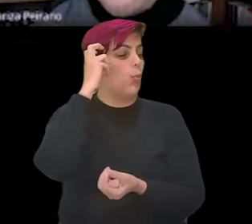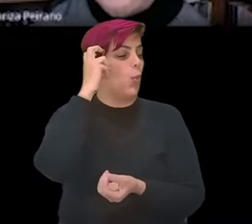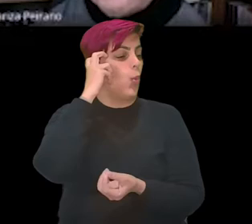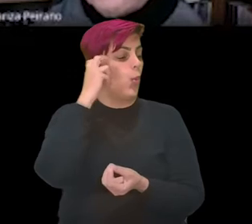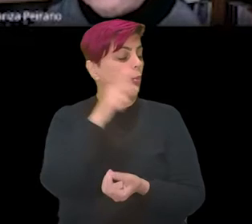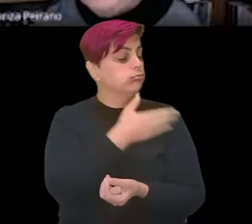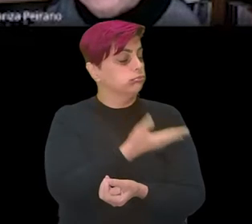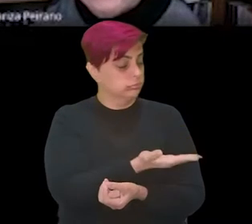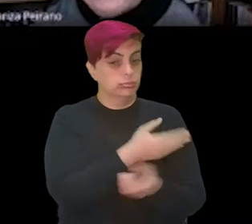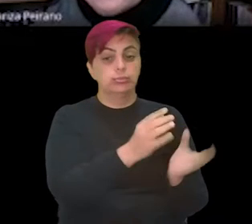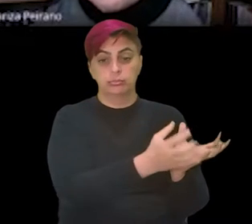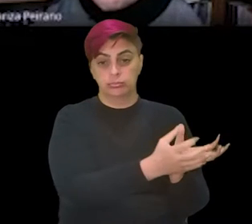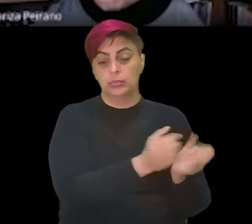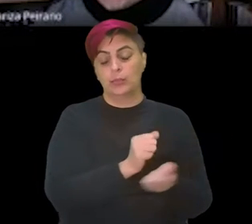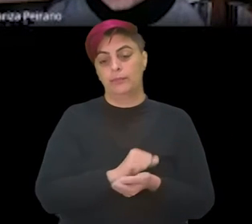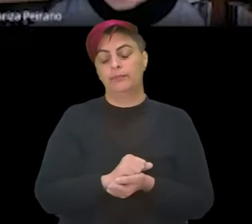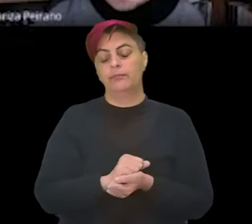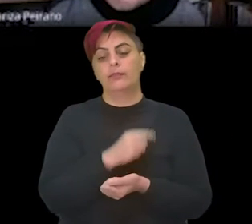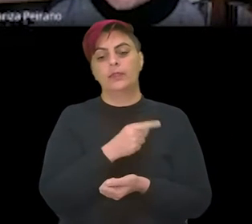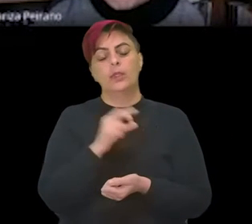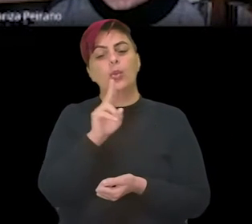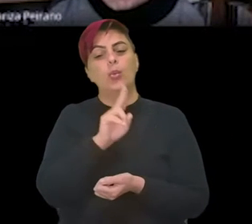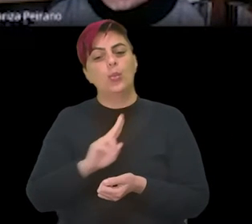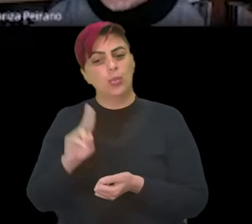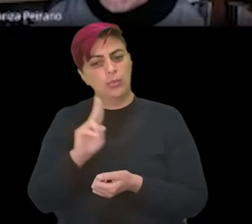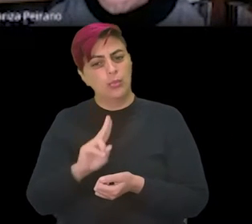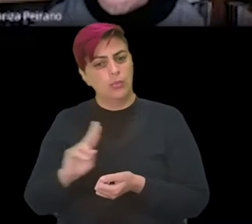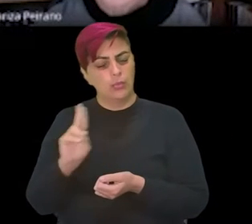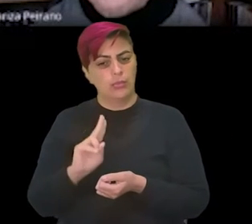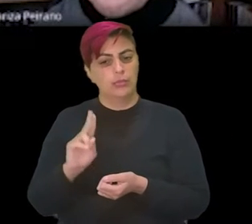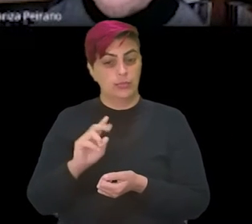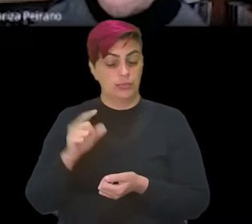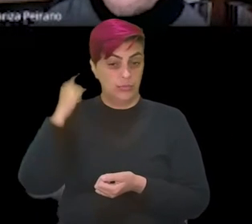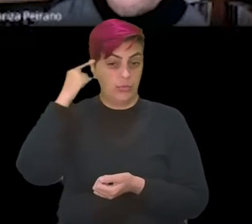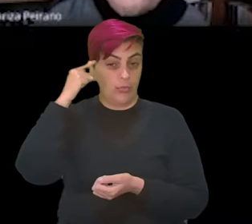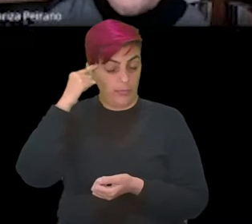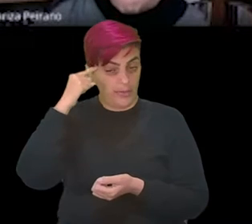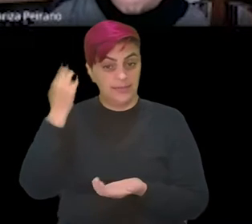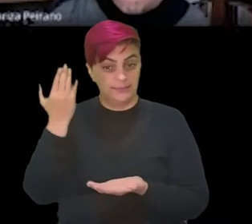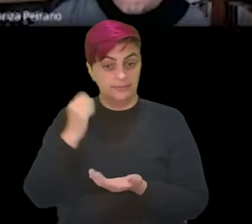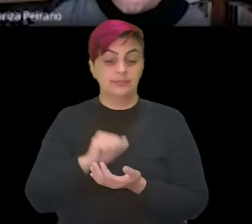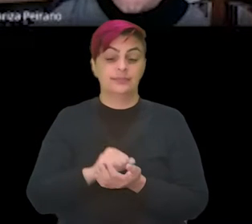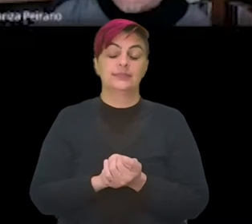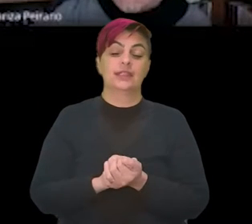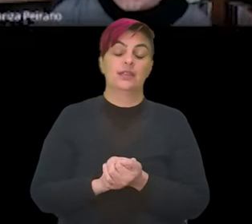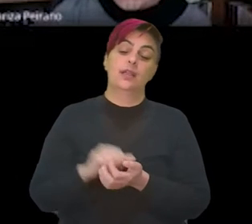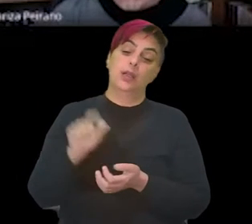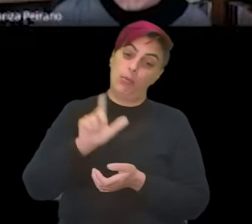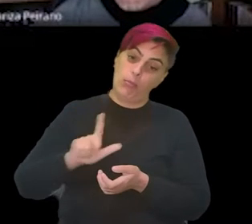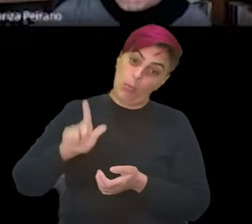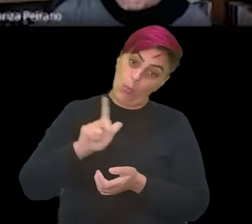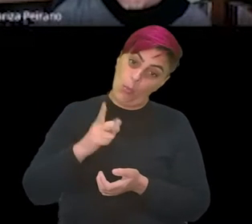o comportamento dos nativos. Ele usa muito, entre parênteses, ele usa muito o termo mentalidade e, obviamente, a